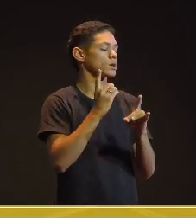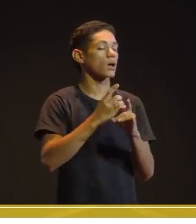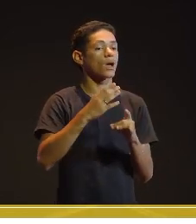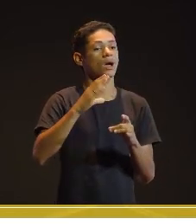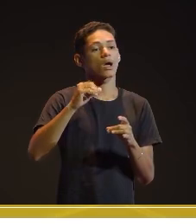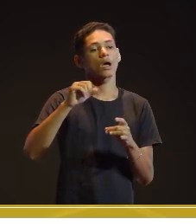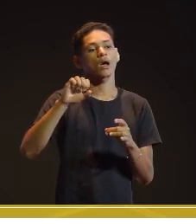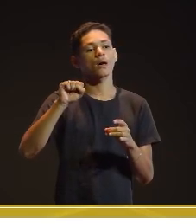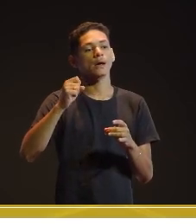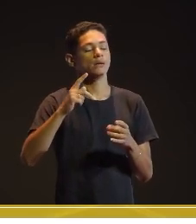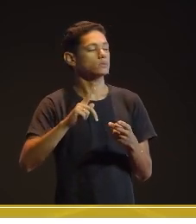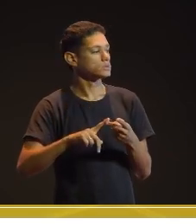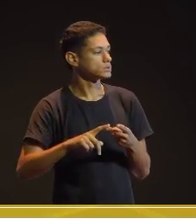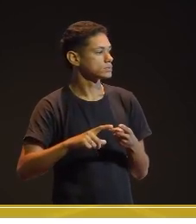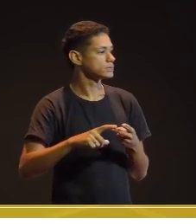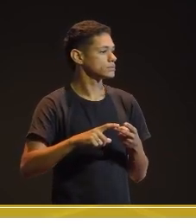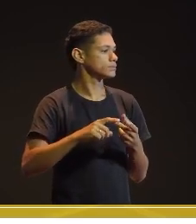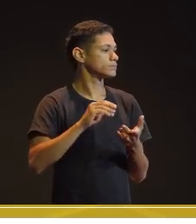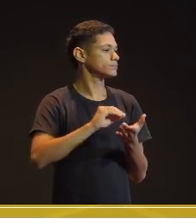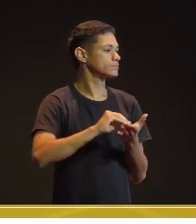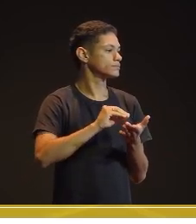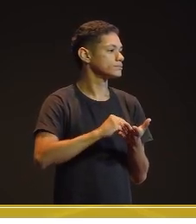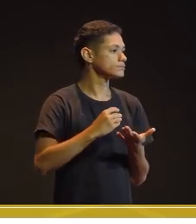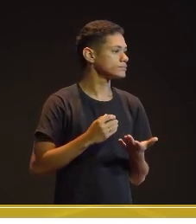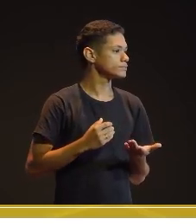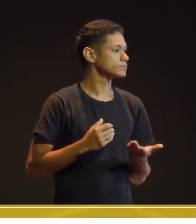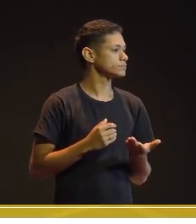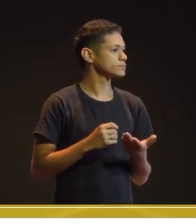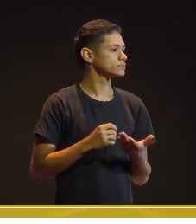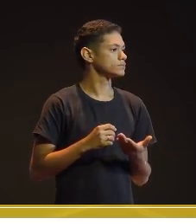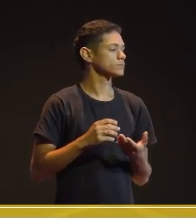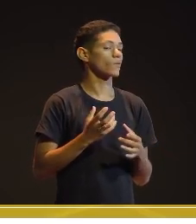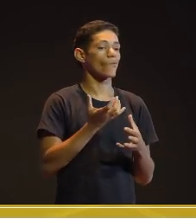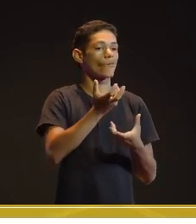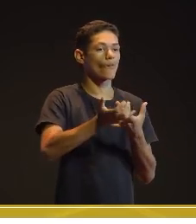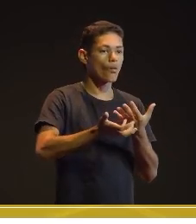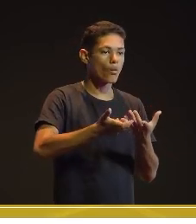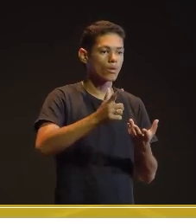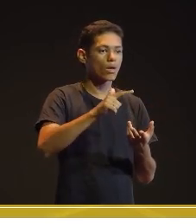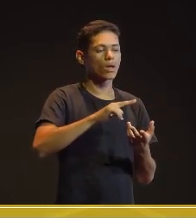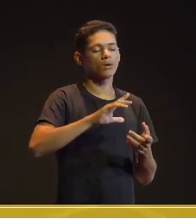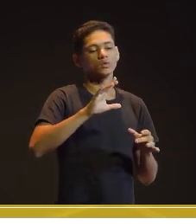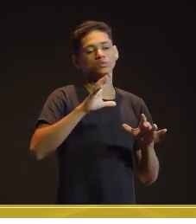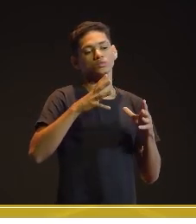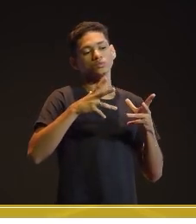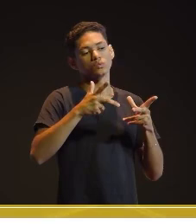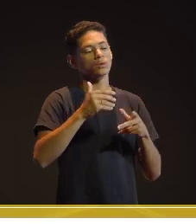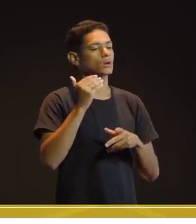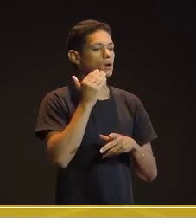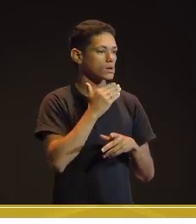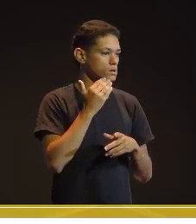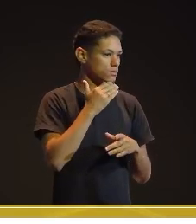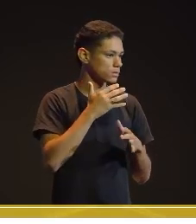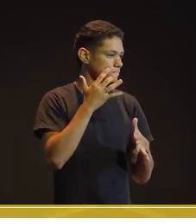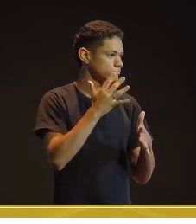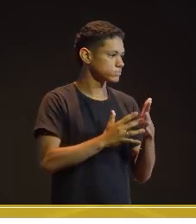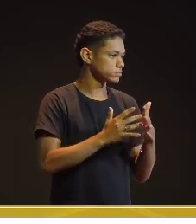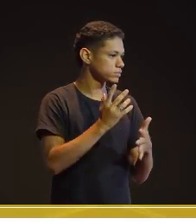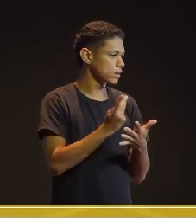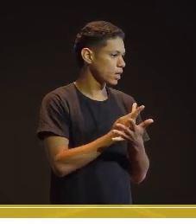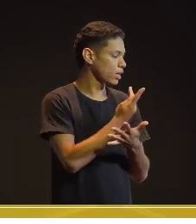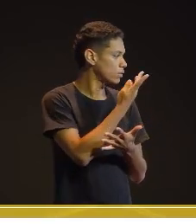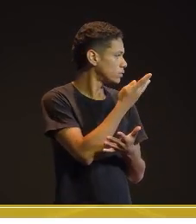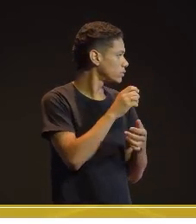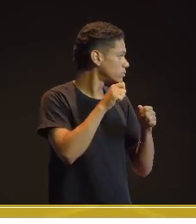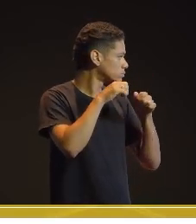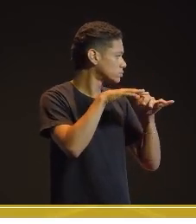cabos, ausência de ensaios de isolamento, incêndios, tudo isso é decorrente das falhas no setor de distribuição